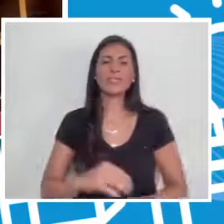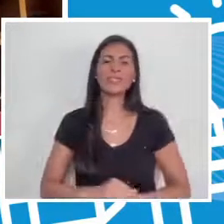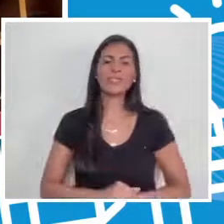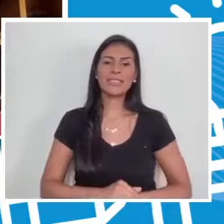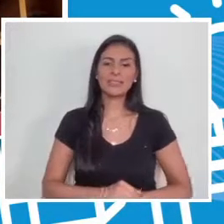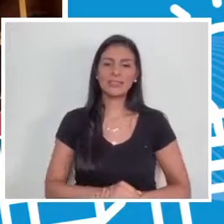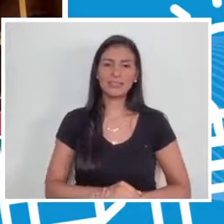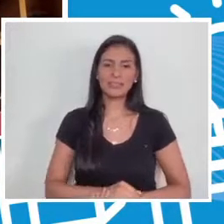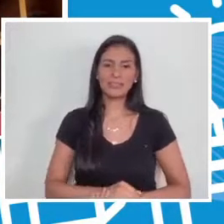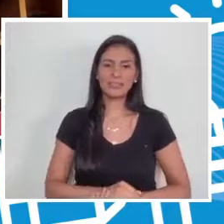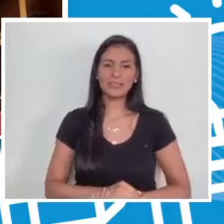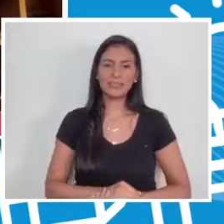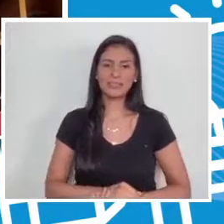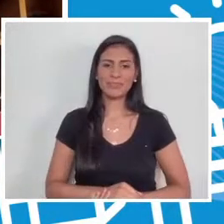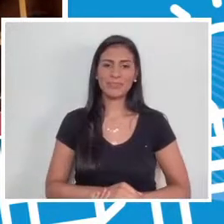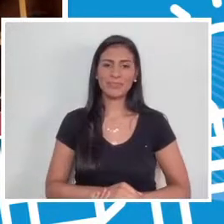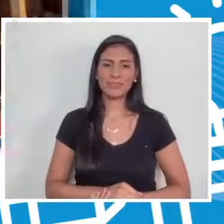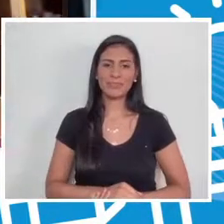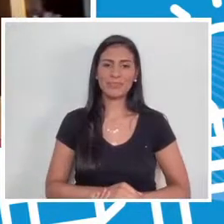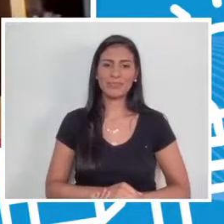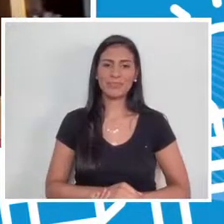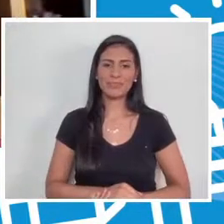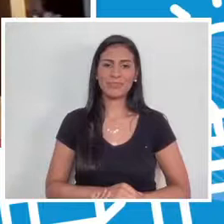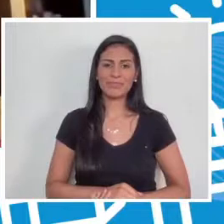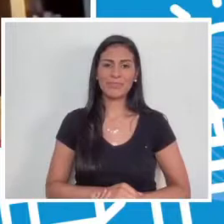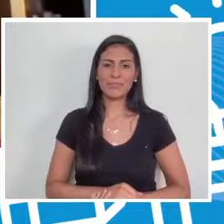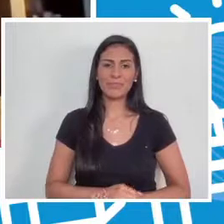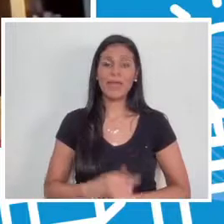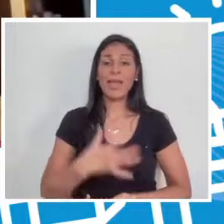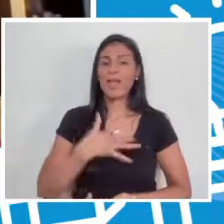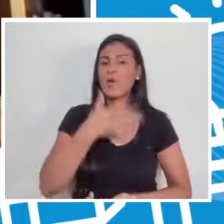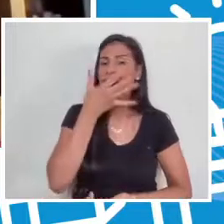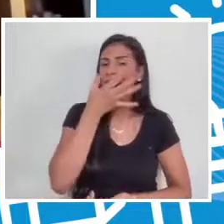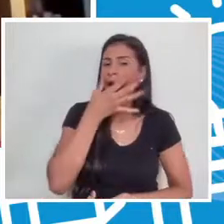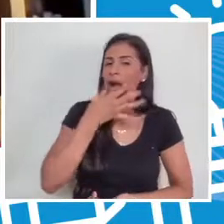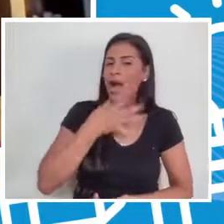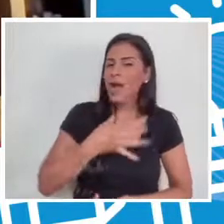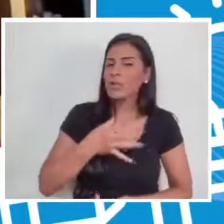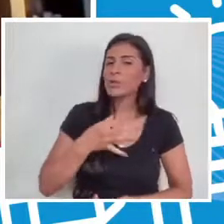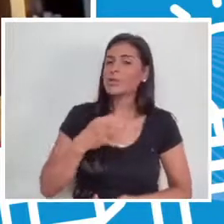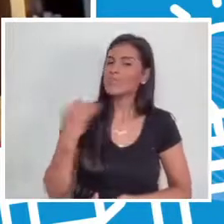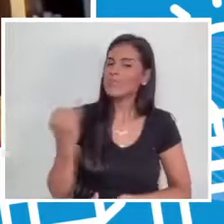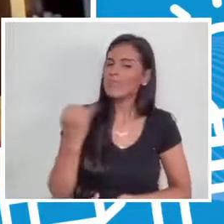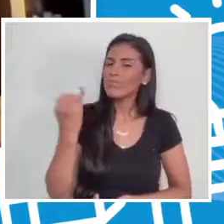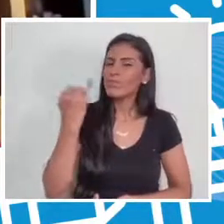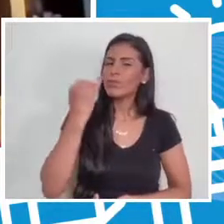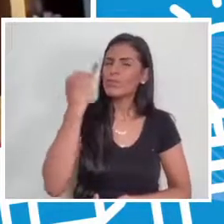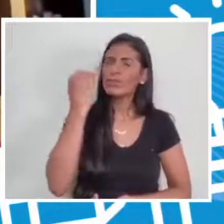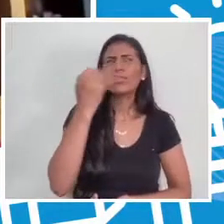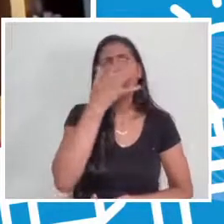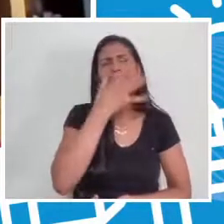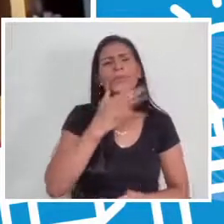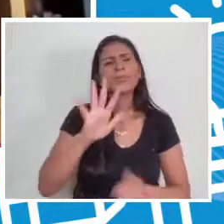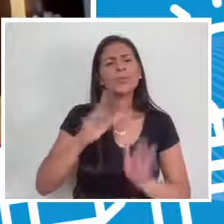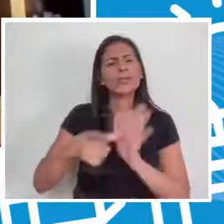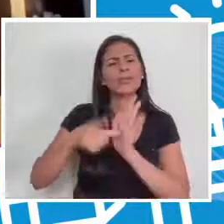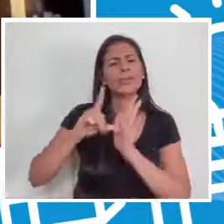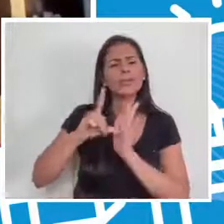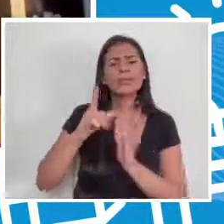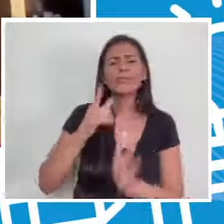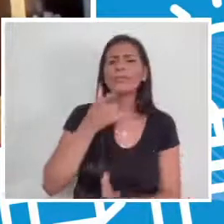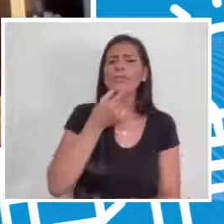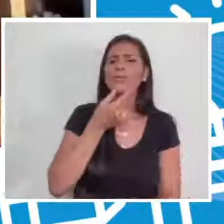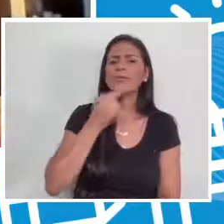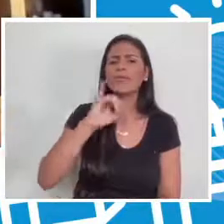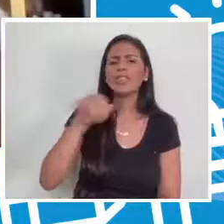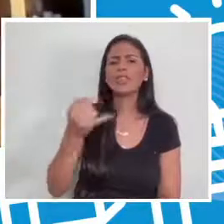é bem importante, acho que foi o Jorge que passou por isso na fala